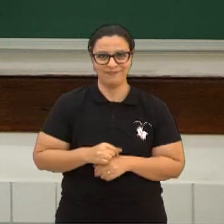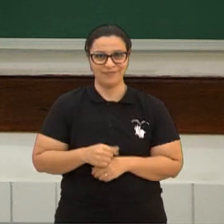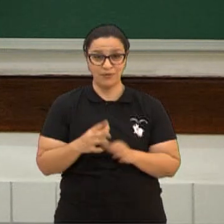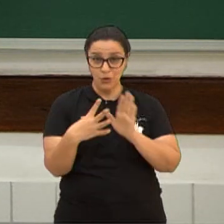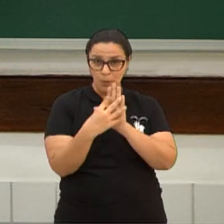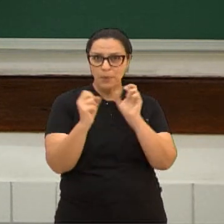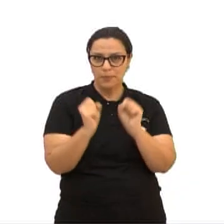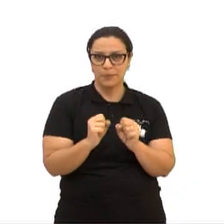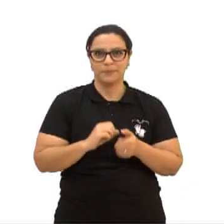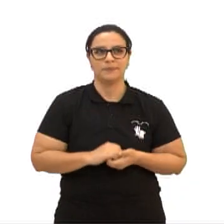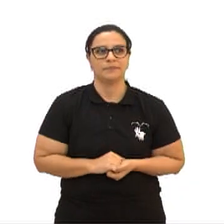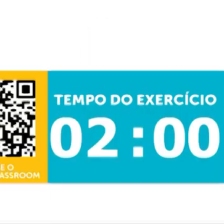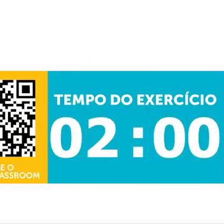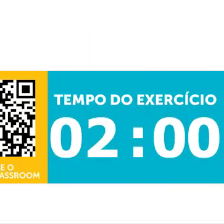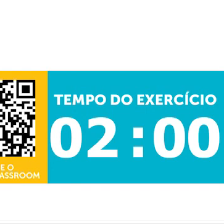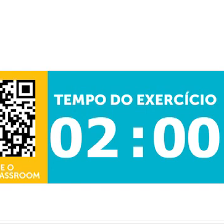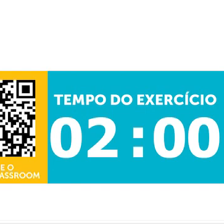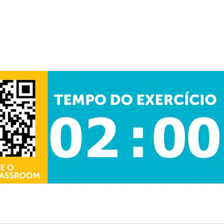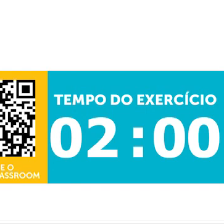lá, então.